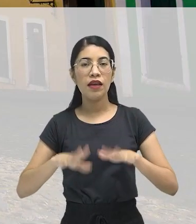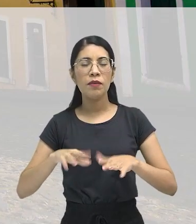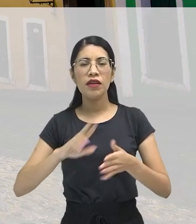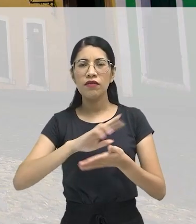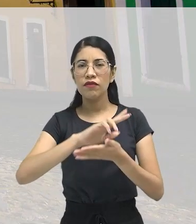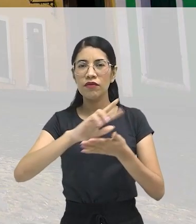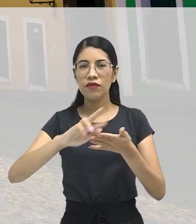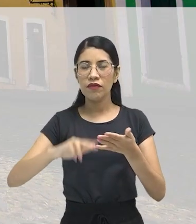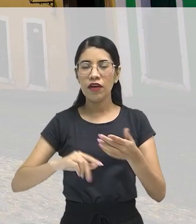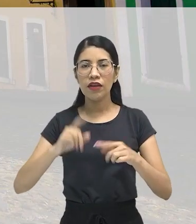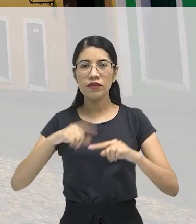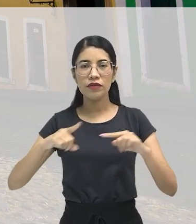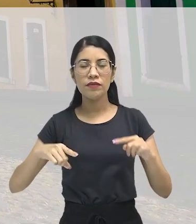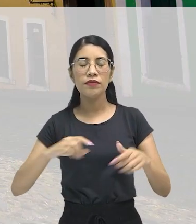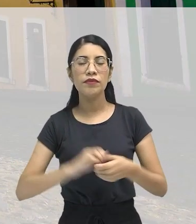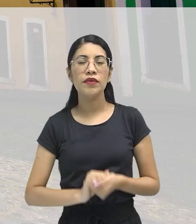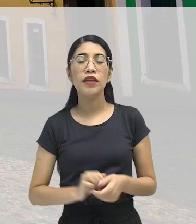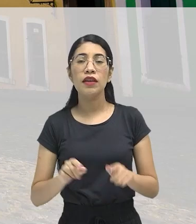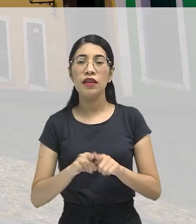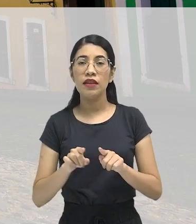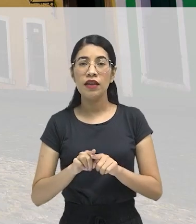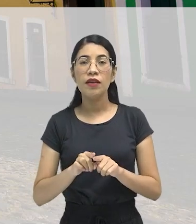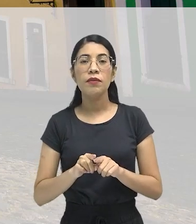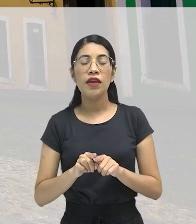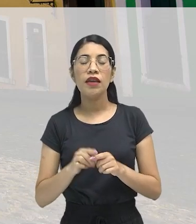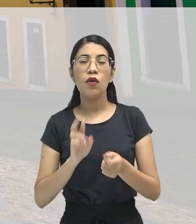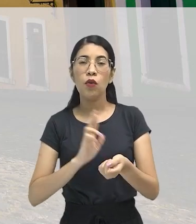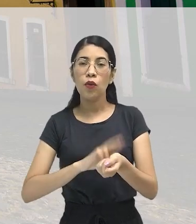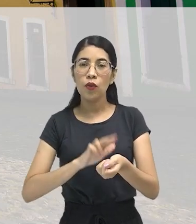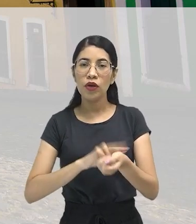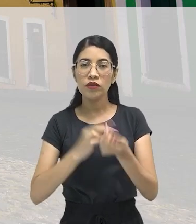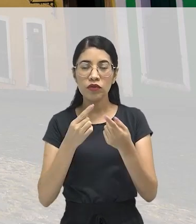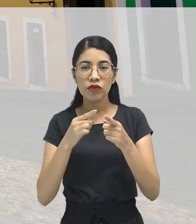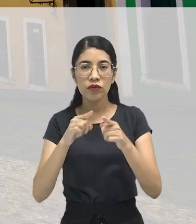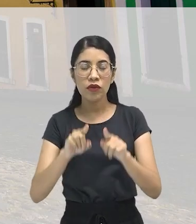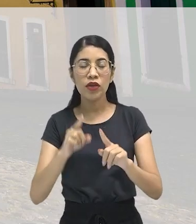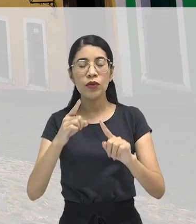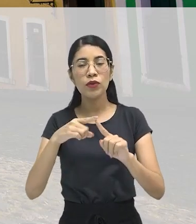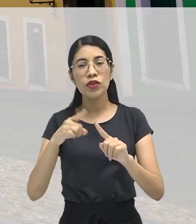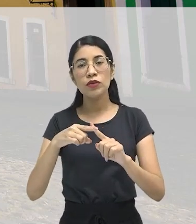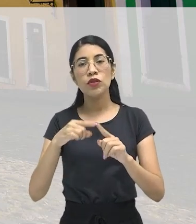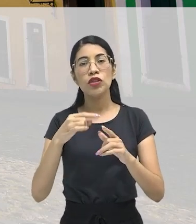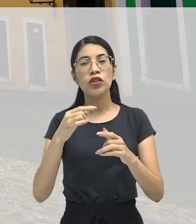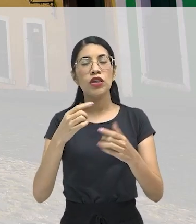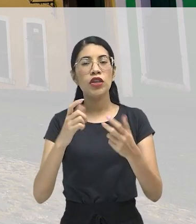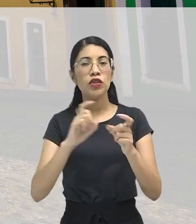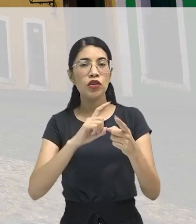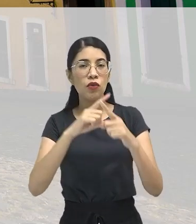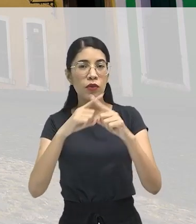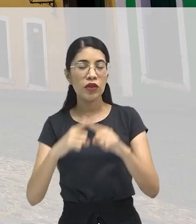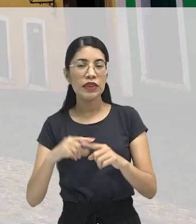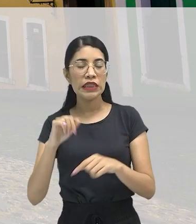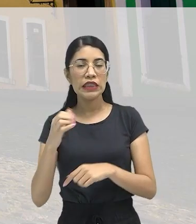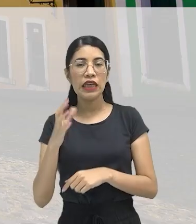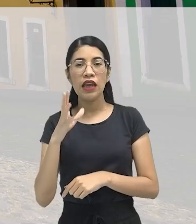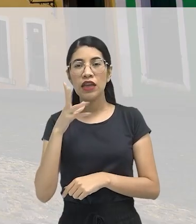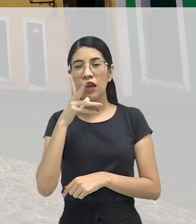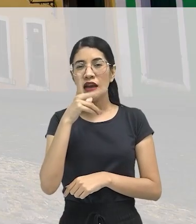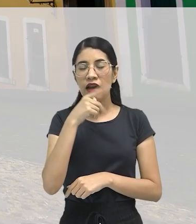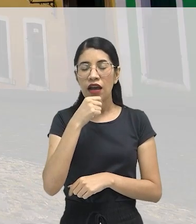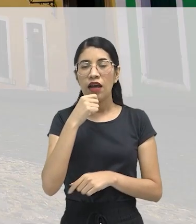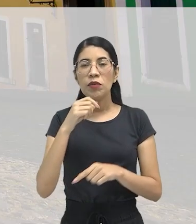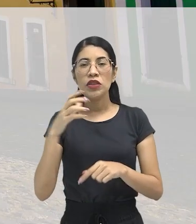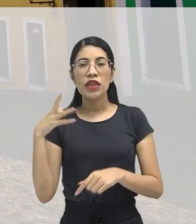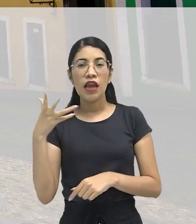dentre outros. É ela que determina o ritmo e o estilo de jogo, se é devagar, se é